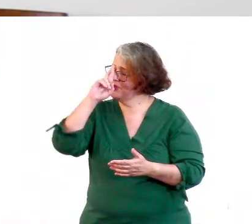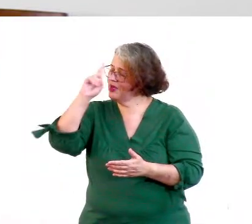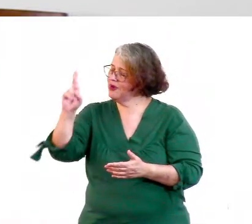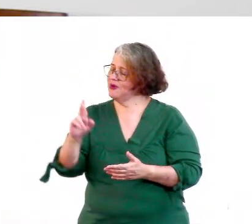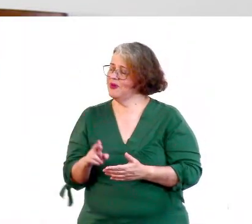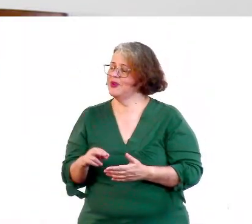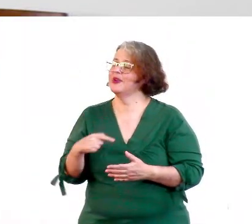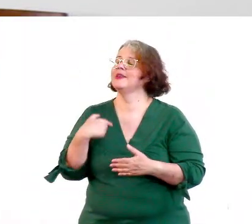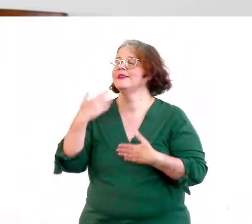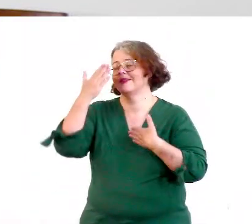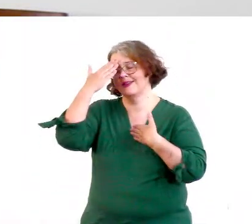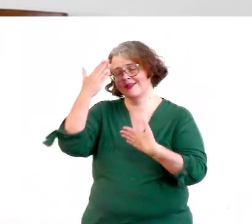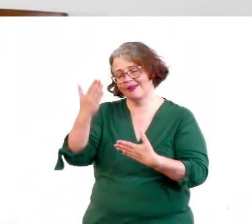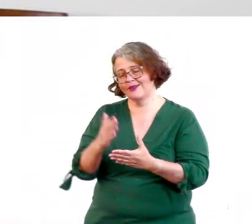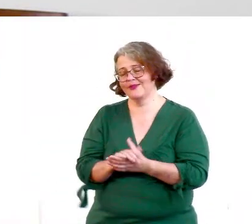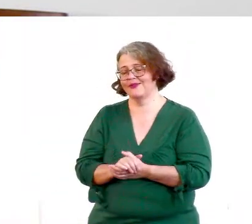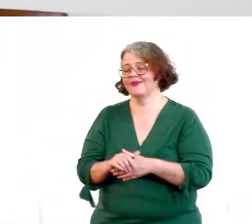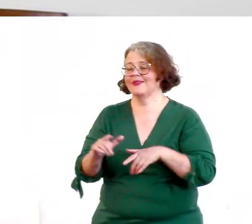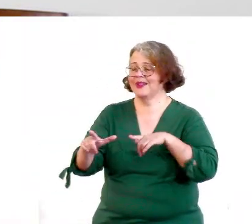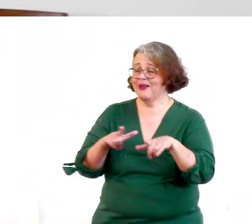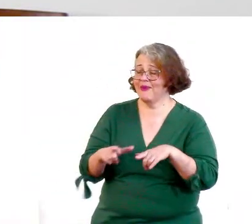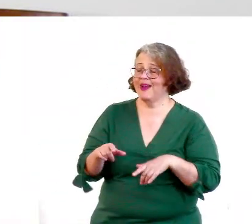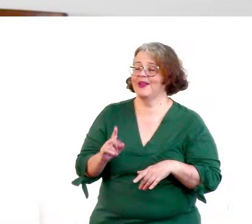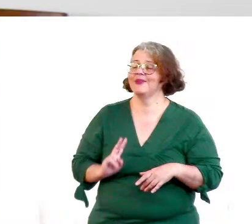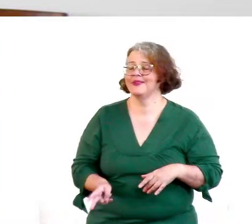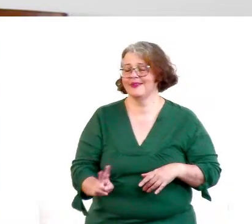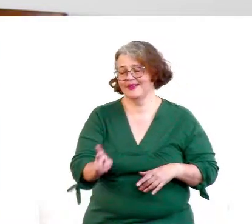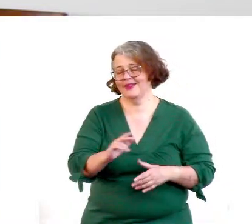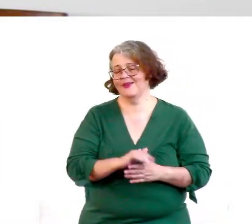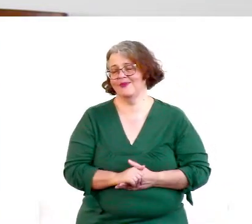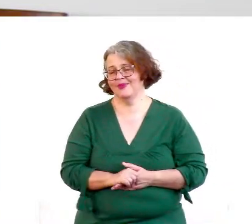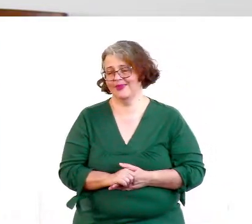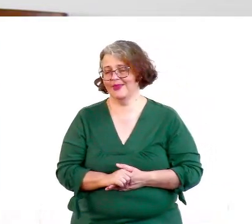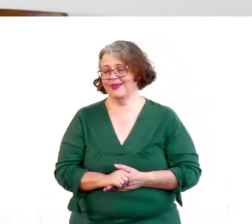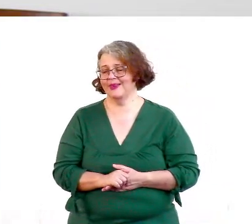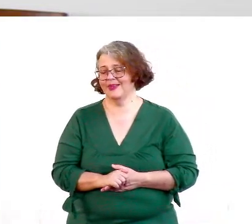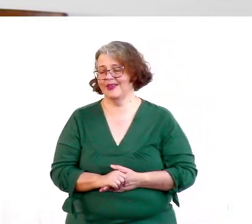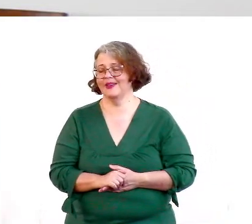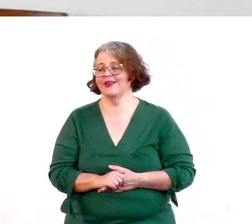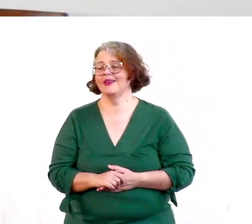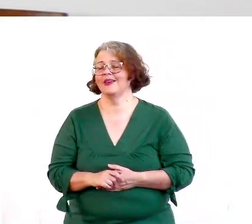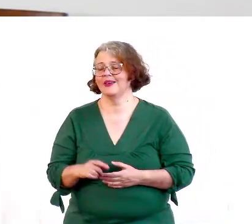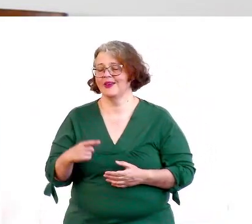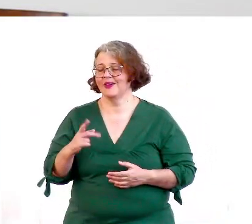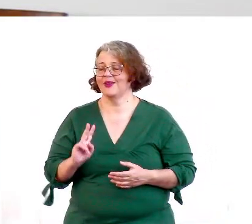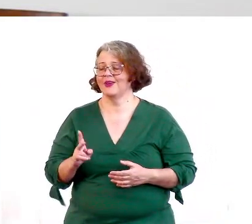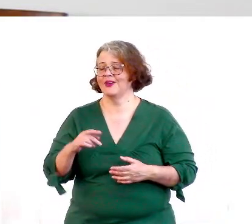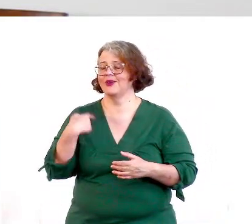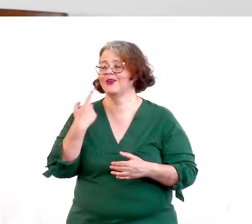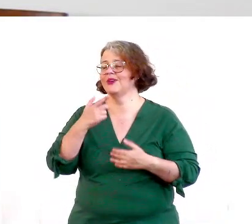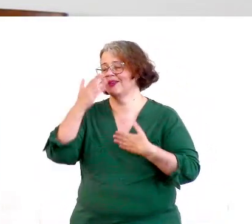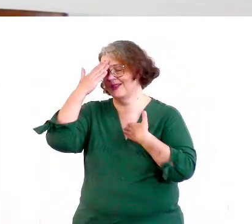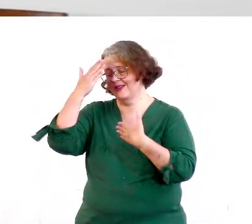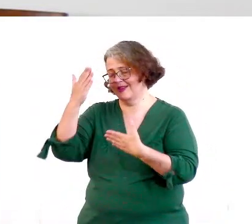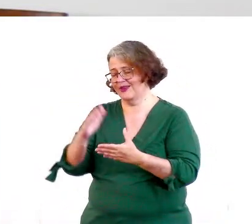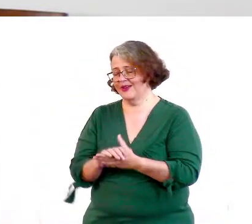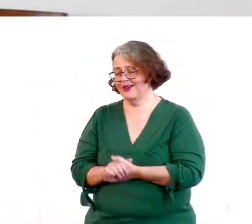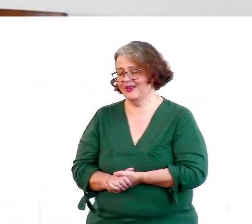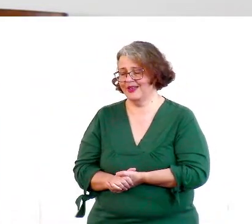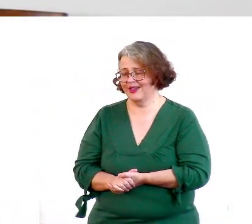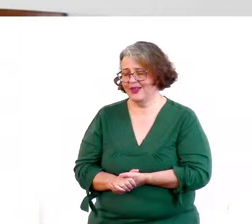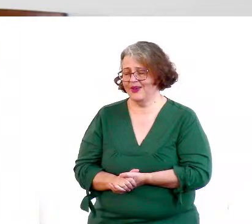casa é mantida, Senhor, há quase um século, e continuará a ser pela fidelidade dos teus filhos. Nós consagramos isso,